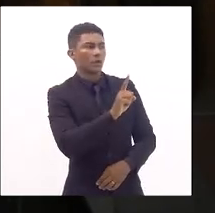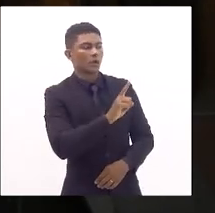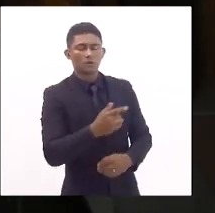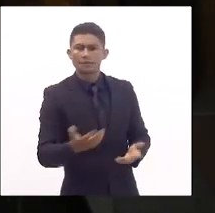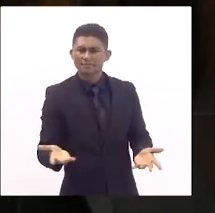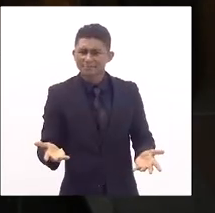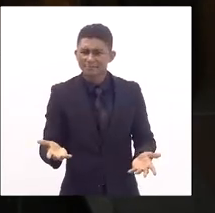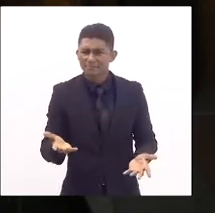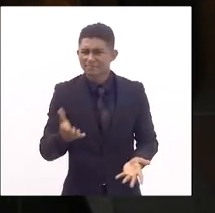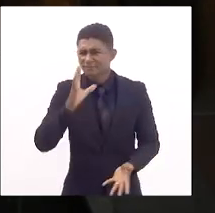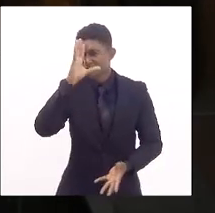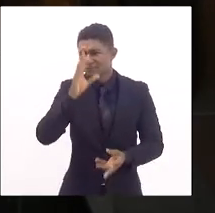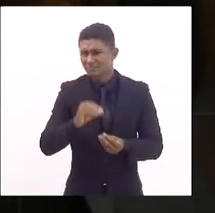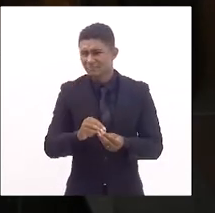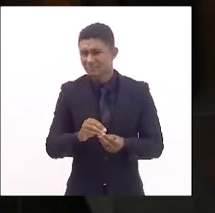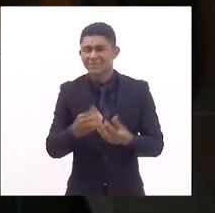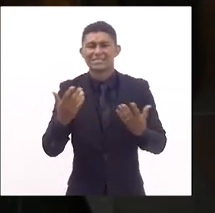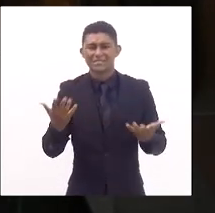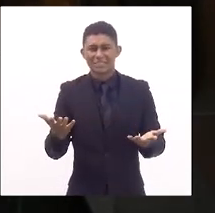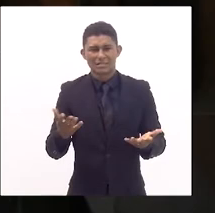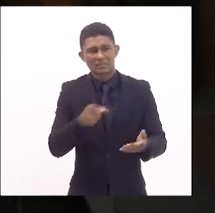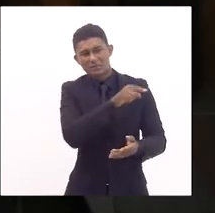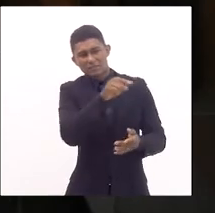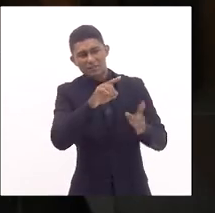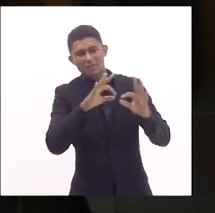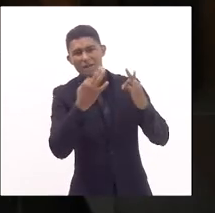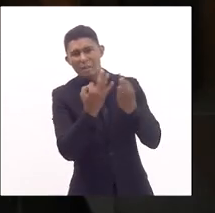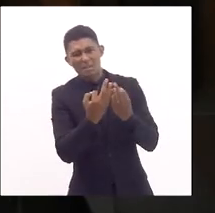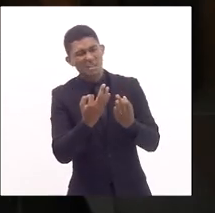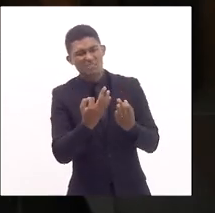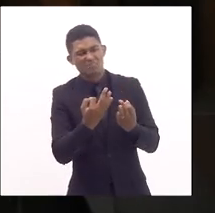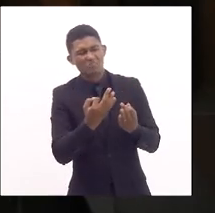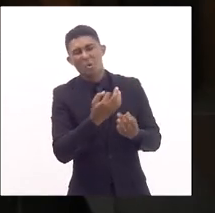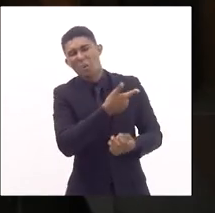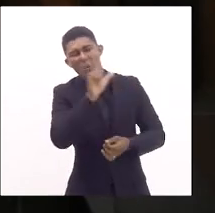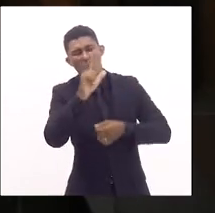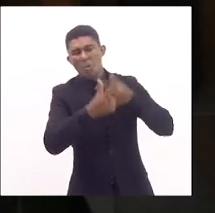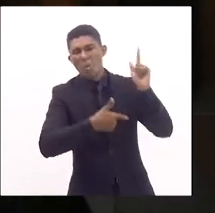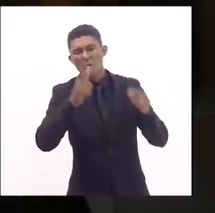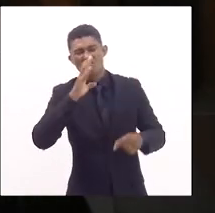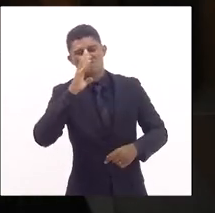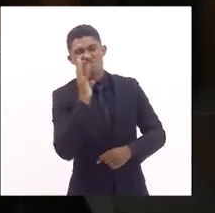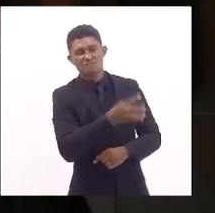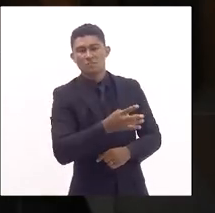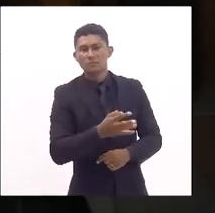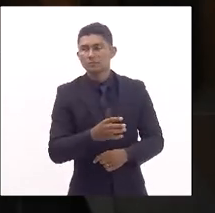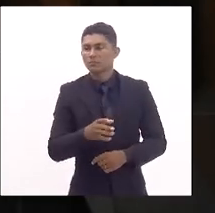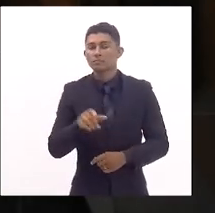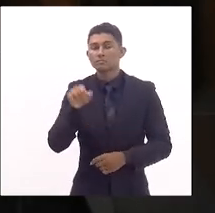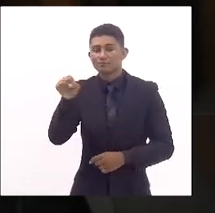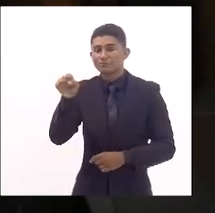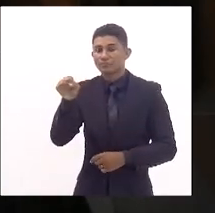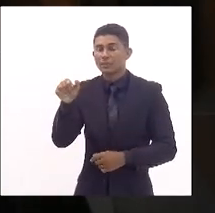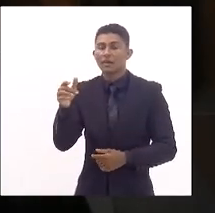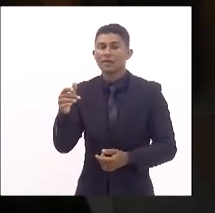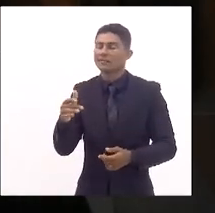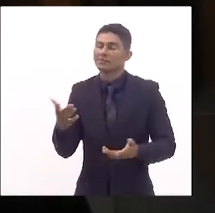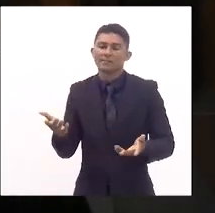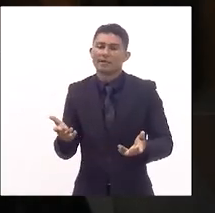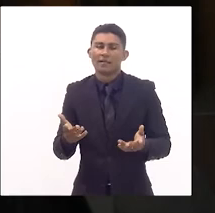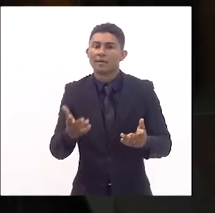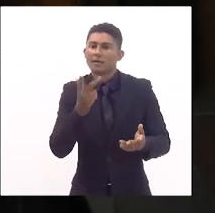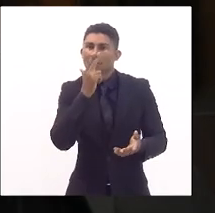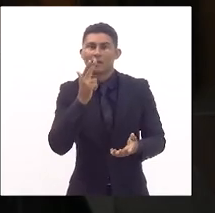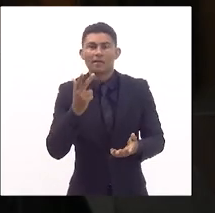então Presidente para o dos outros é refresco Oi e para eles né é aquela velha